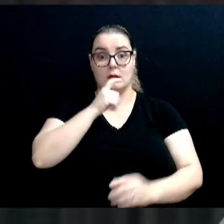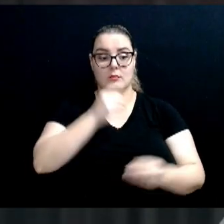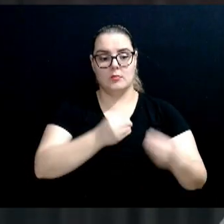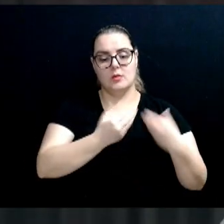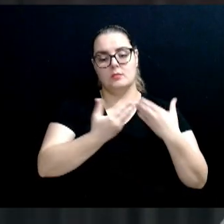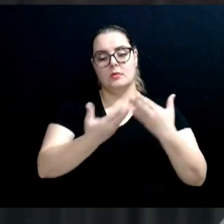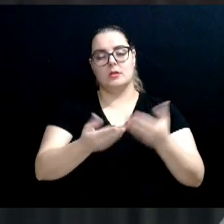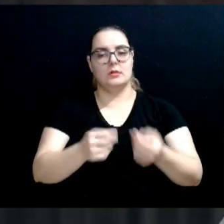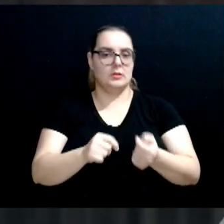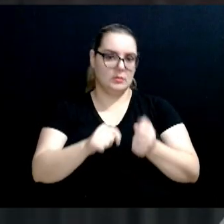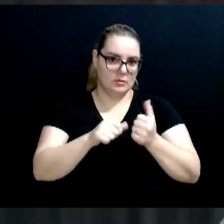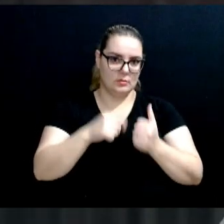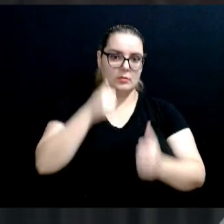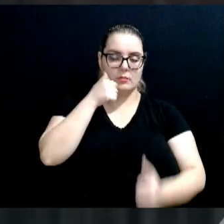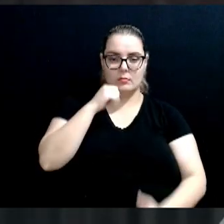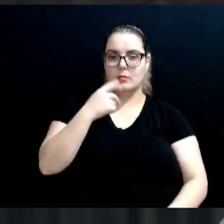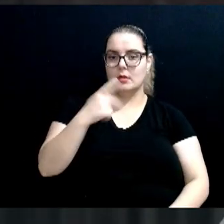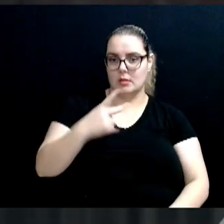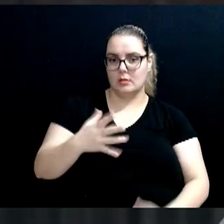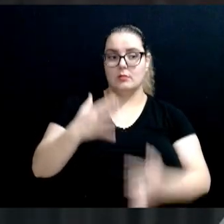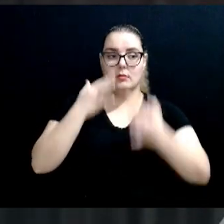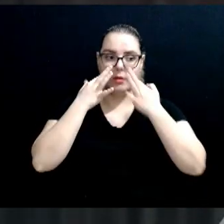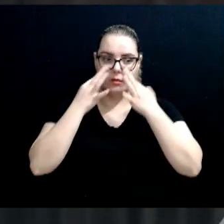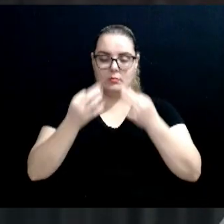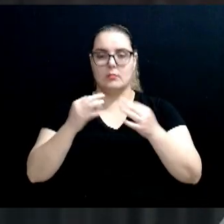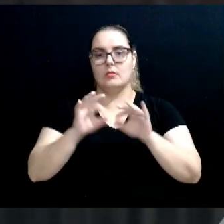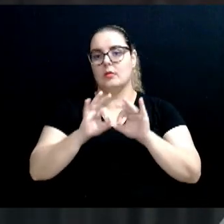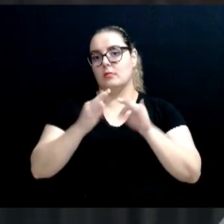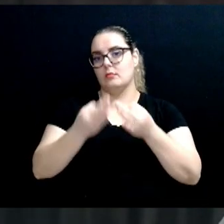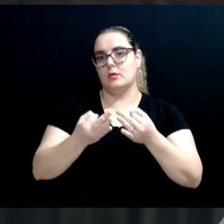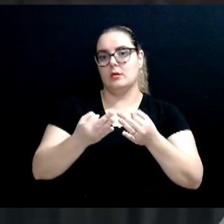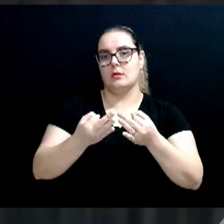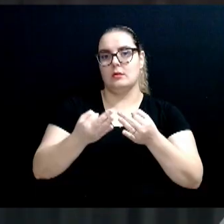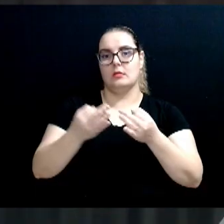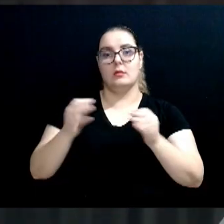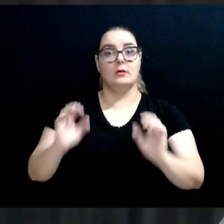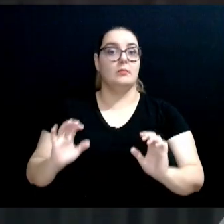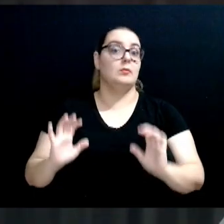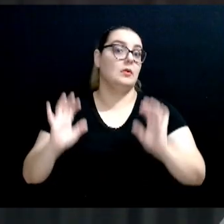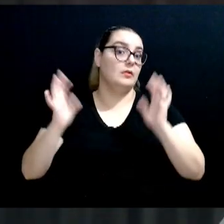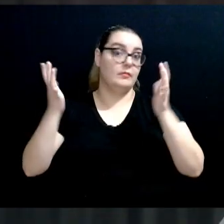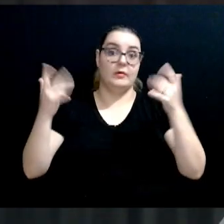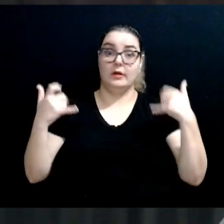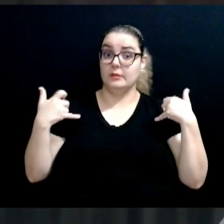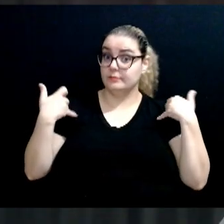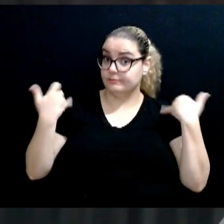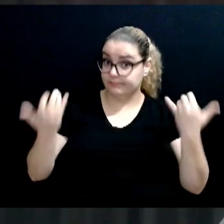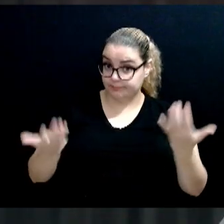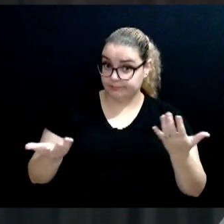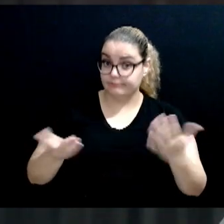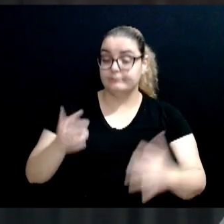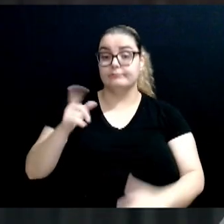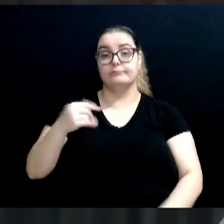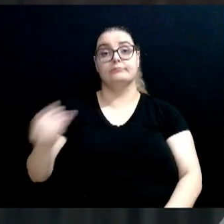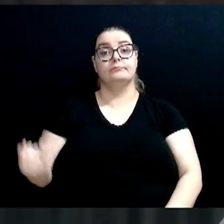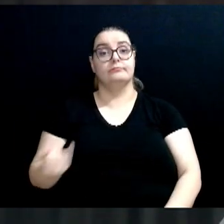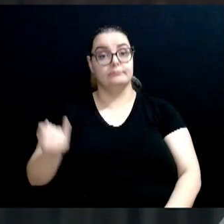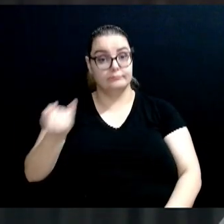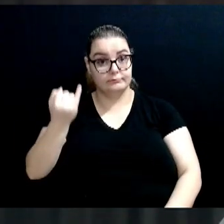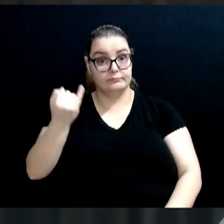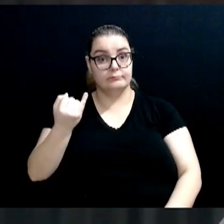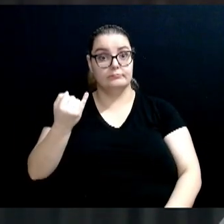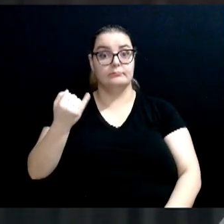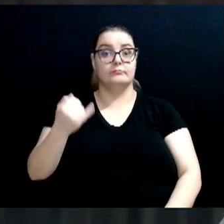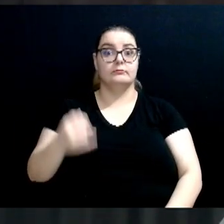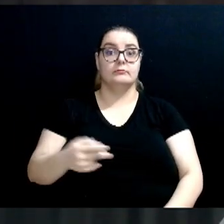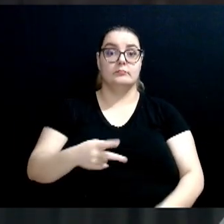para ela, uma atenção, uma família, ela ganhou uma festa de aniversário. Então, é importante observar todo o cenário. Meu filho